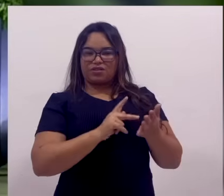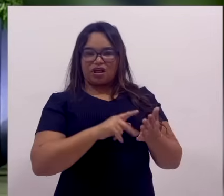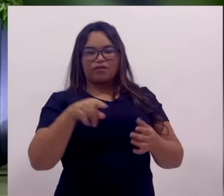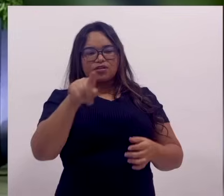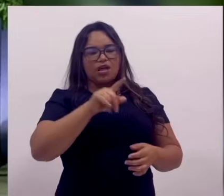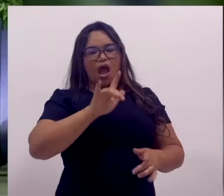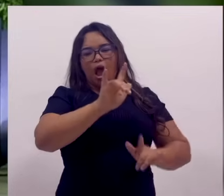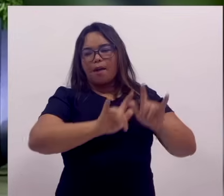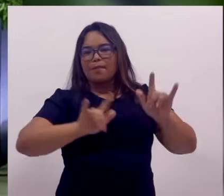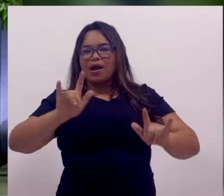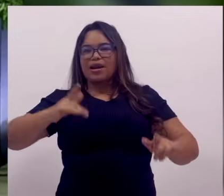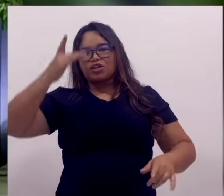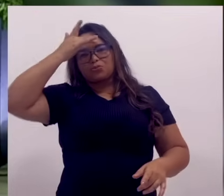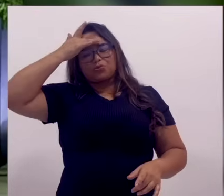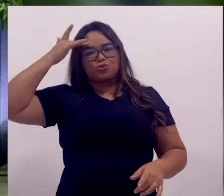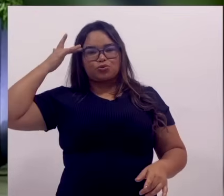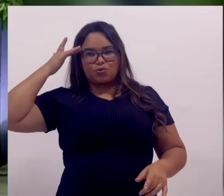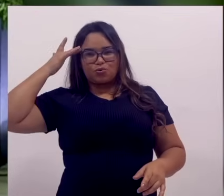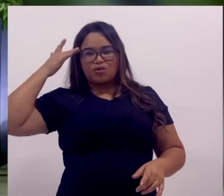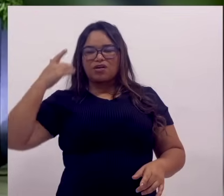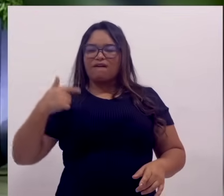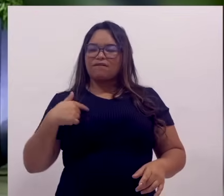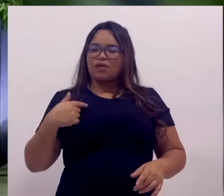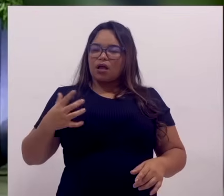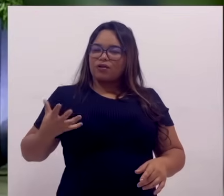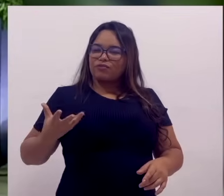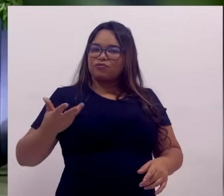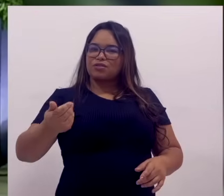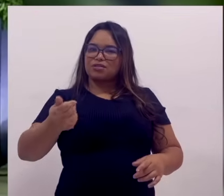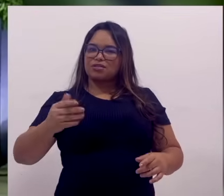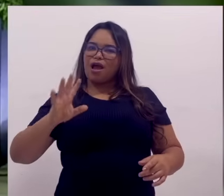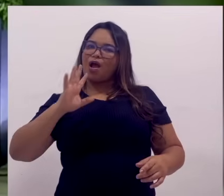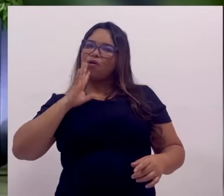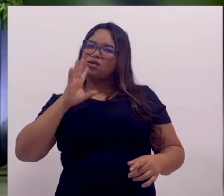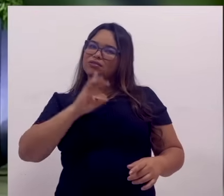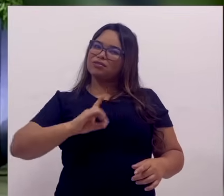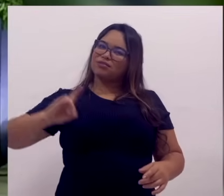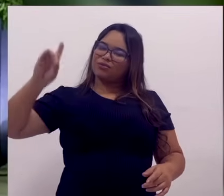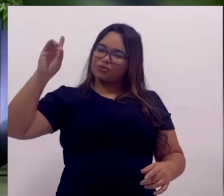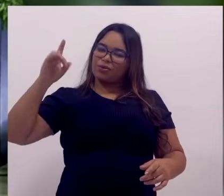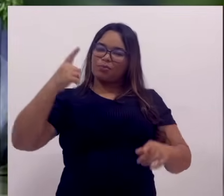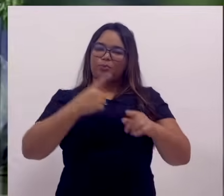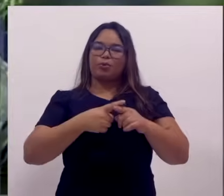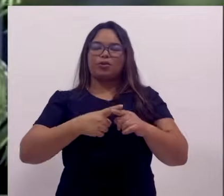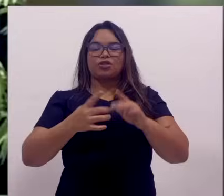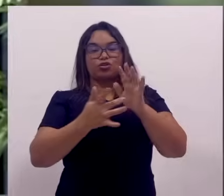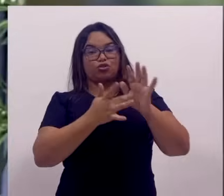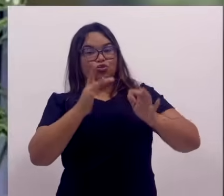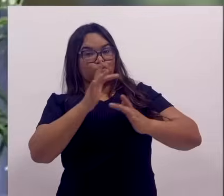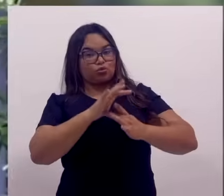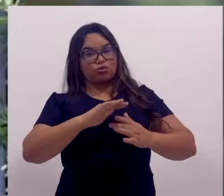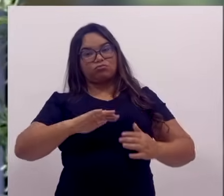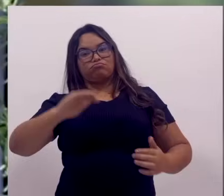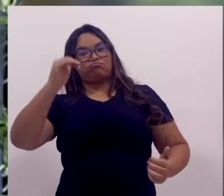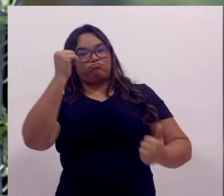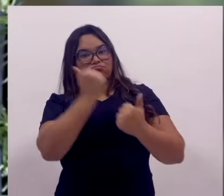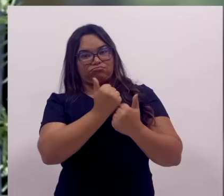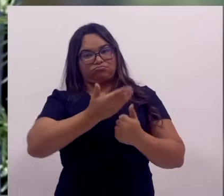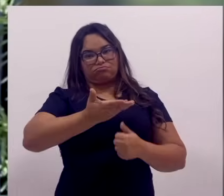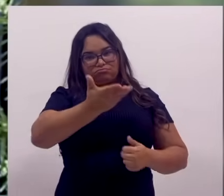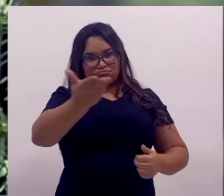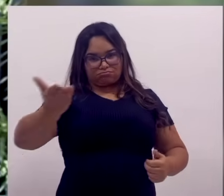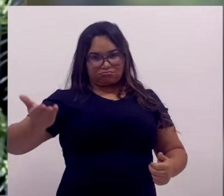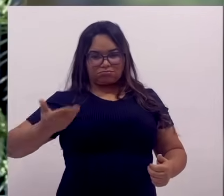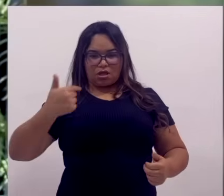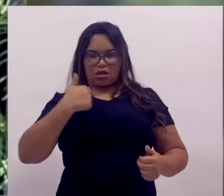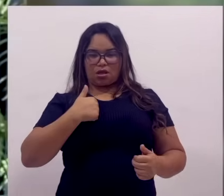conhecem a verdade. Você amará aqueles que não conhecem a verdade e você tentará ganhá-los para a verdade.